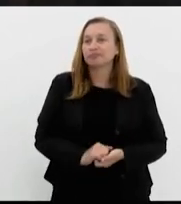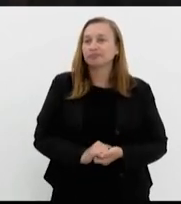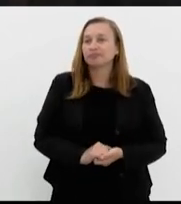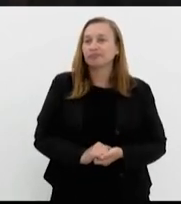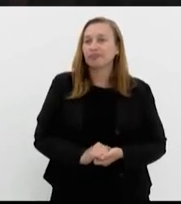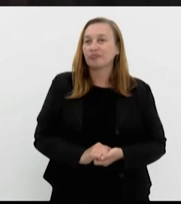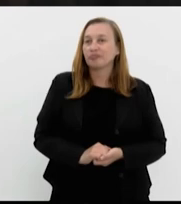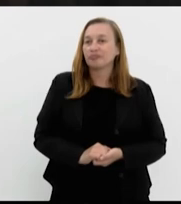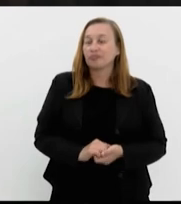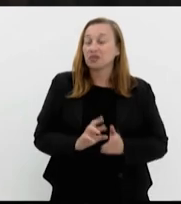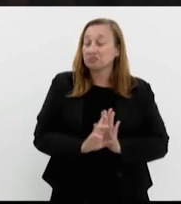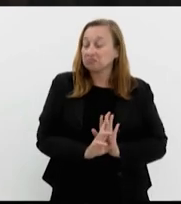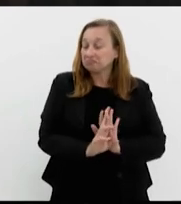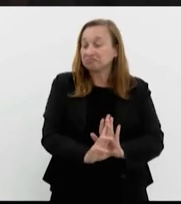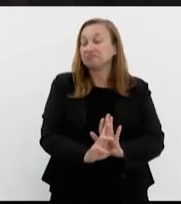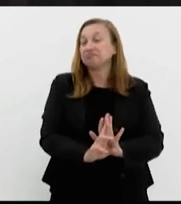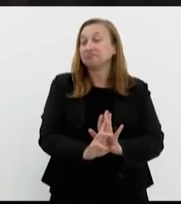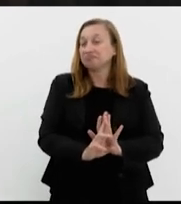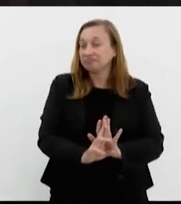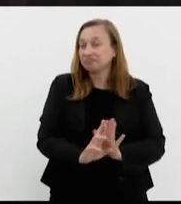tão representante